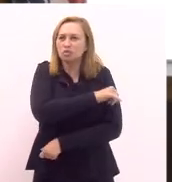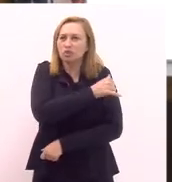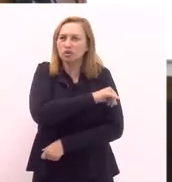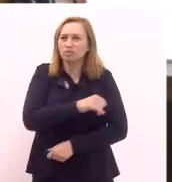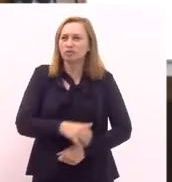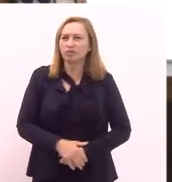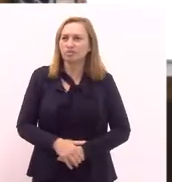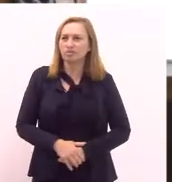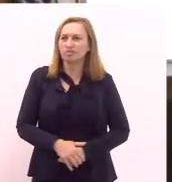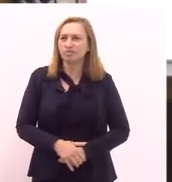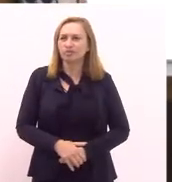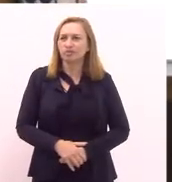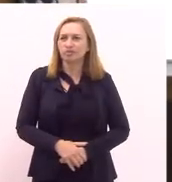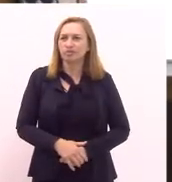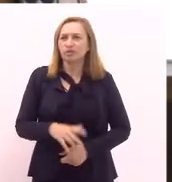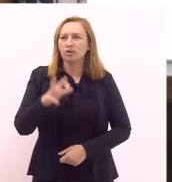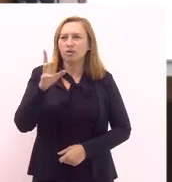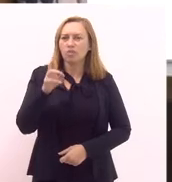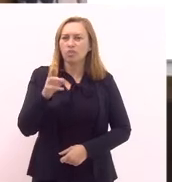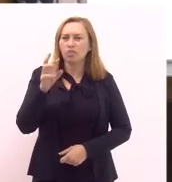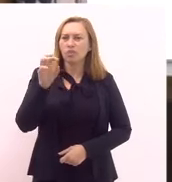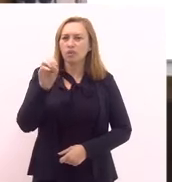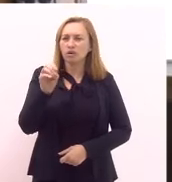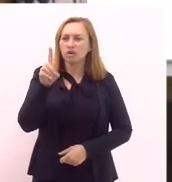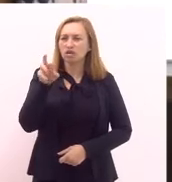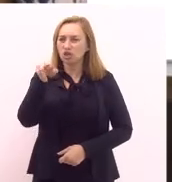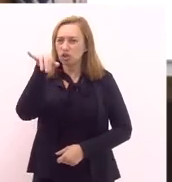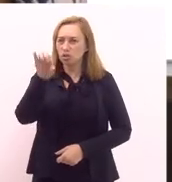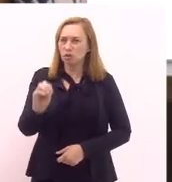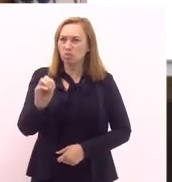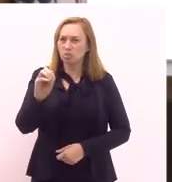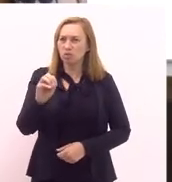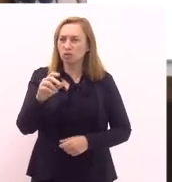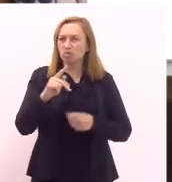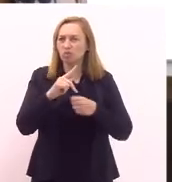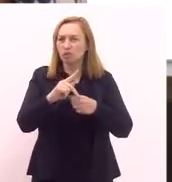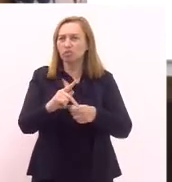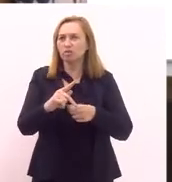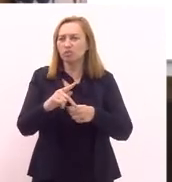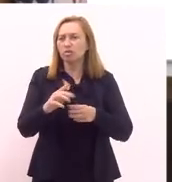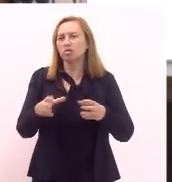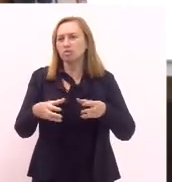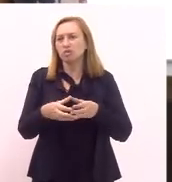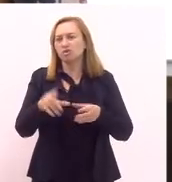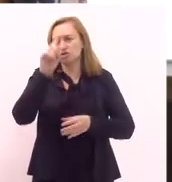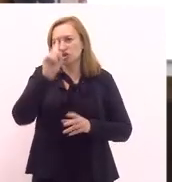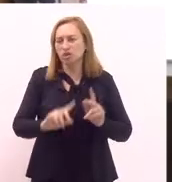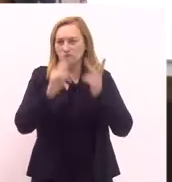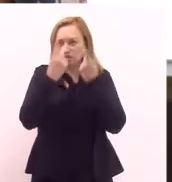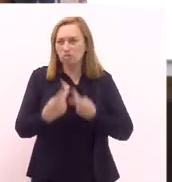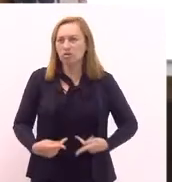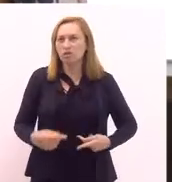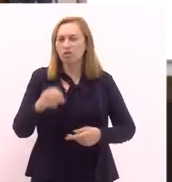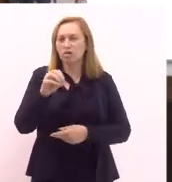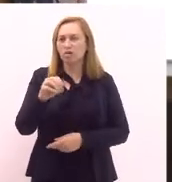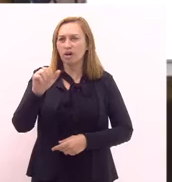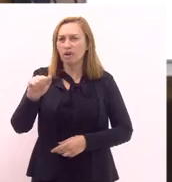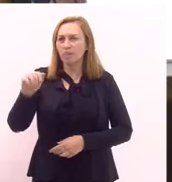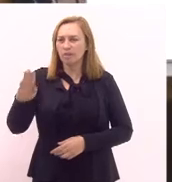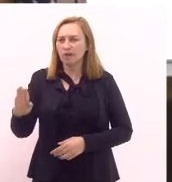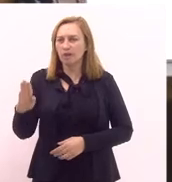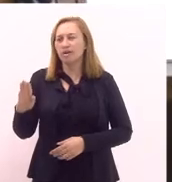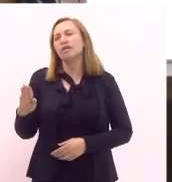Rio o Rodrigo mondego procurador da Comissão de Direitos Humanos OAB Rio de Janeiro